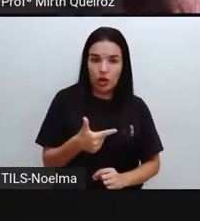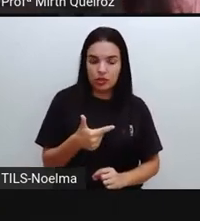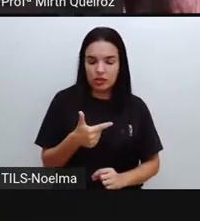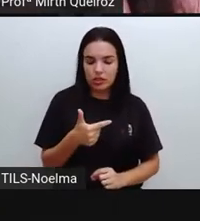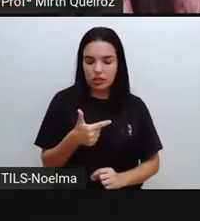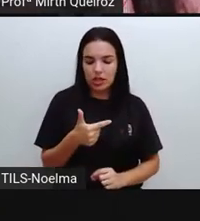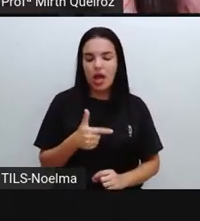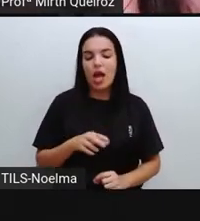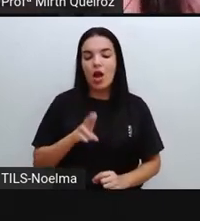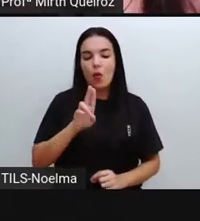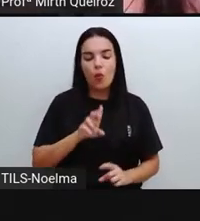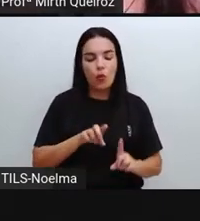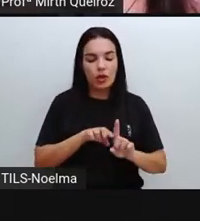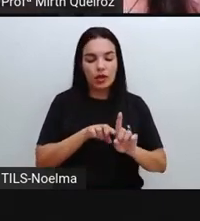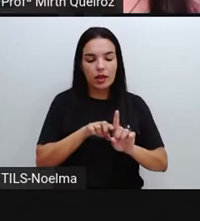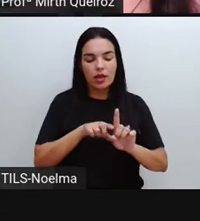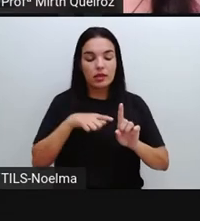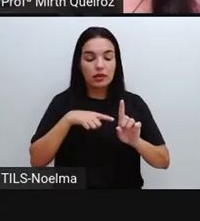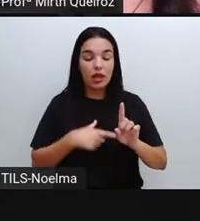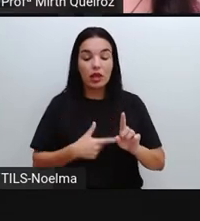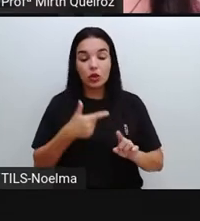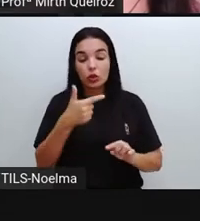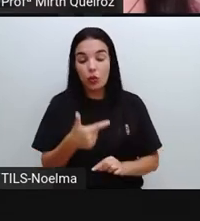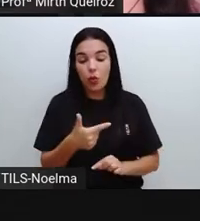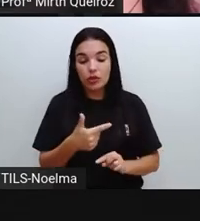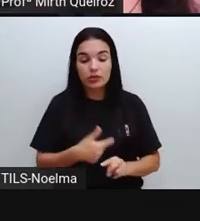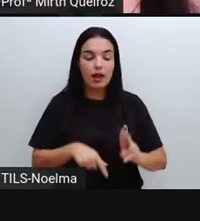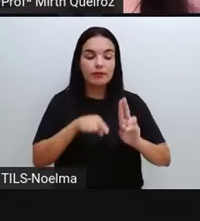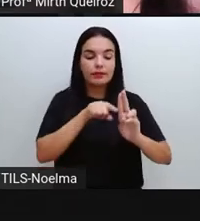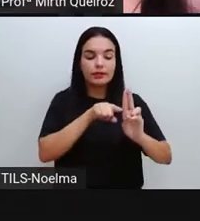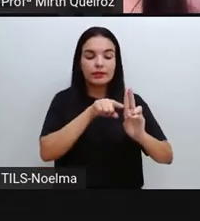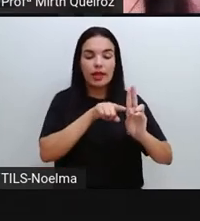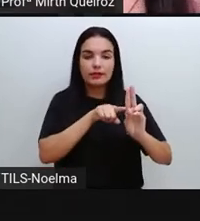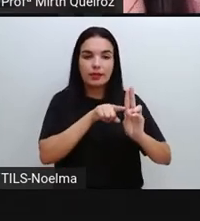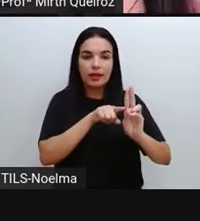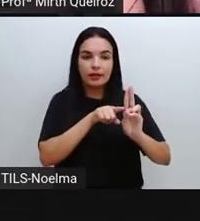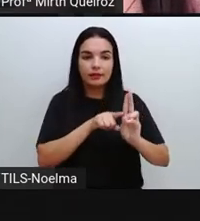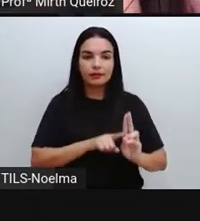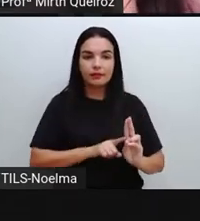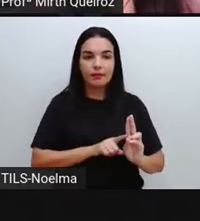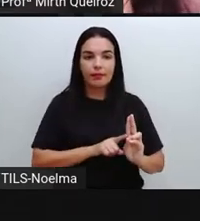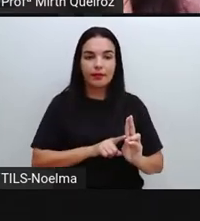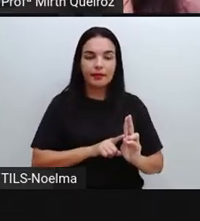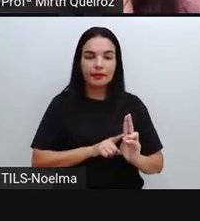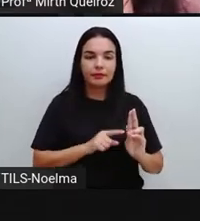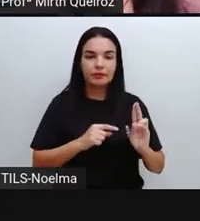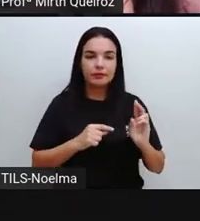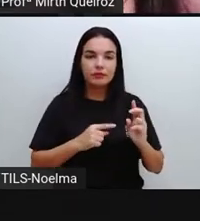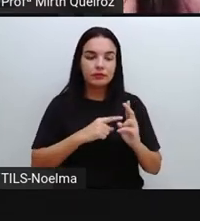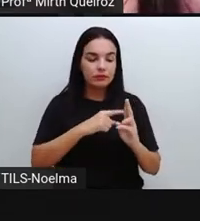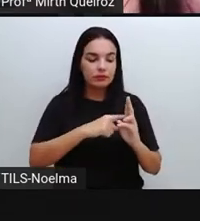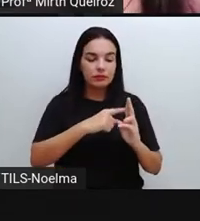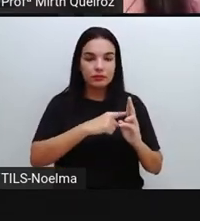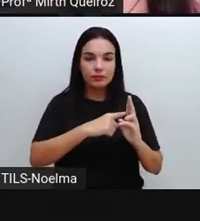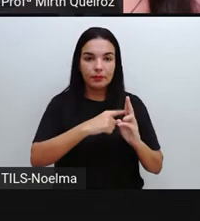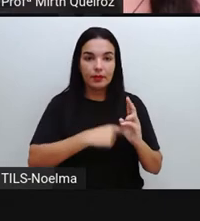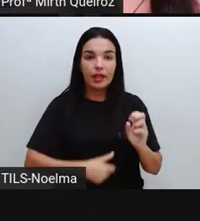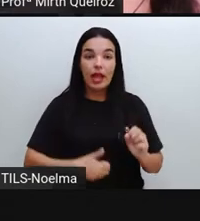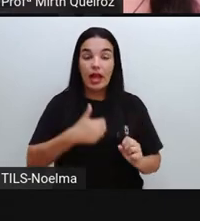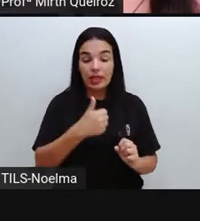duas dezenas cada grupo de 10 as idades forma aí uma dezena